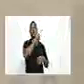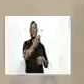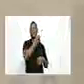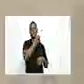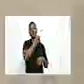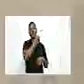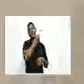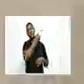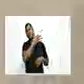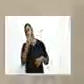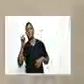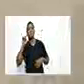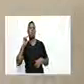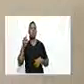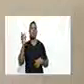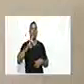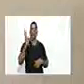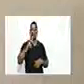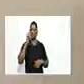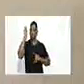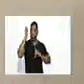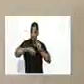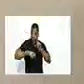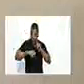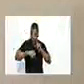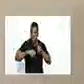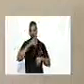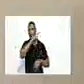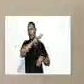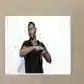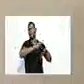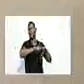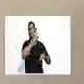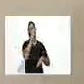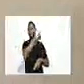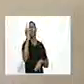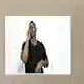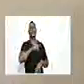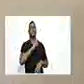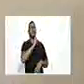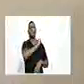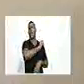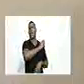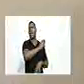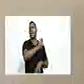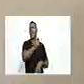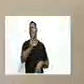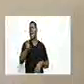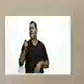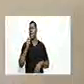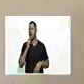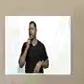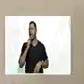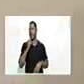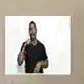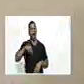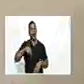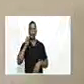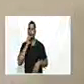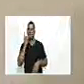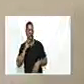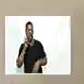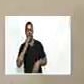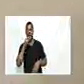poucos por mês então eles conseguem pagar a a a a nós não podemos fazer isso aqui